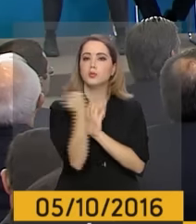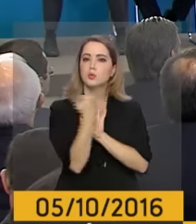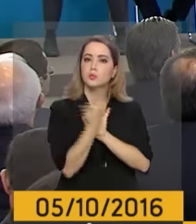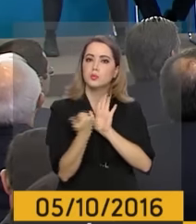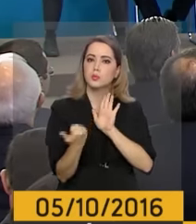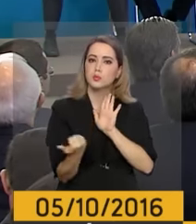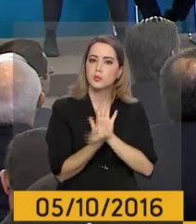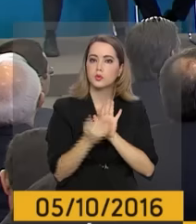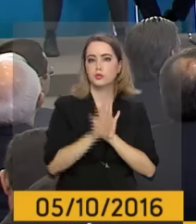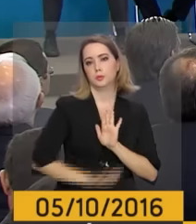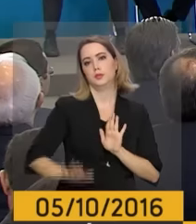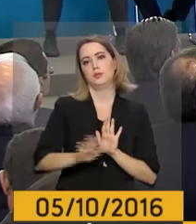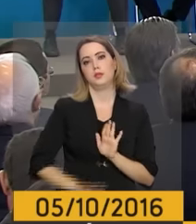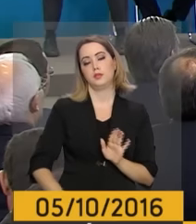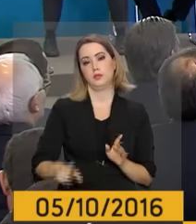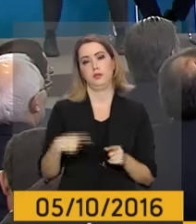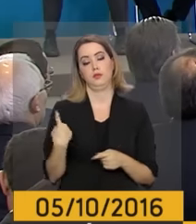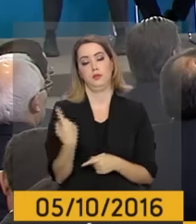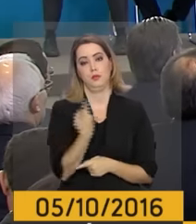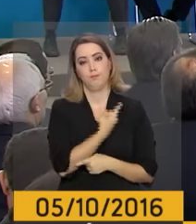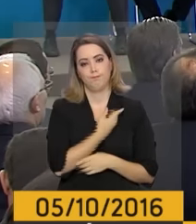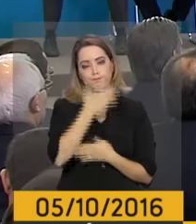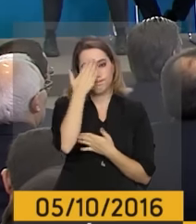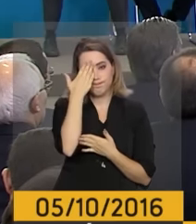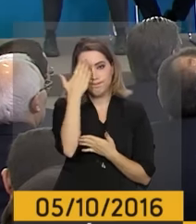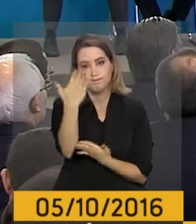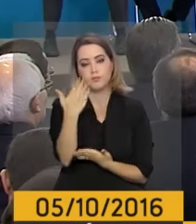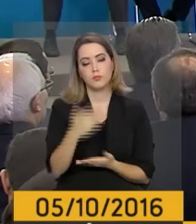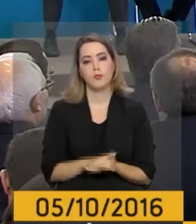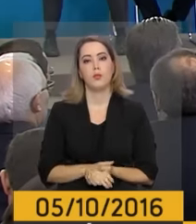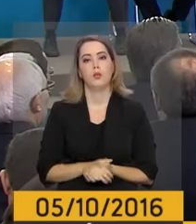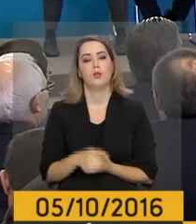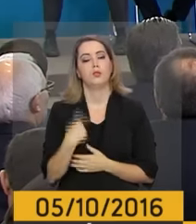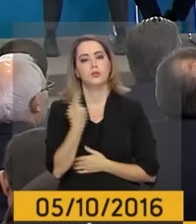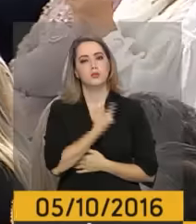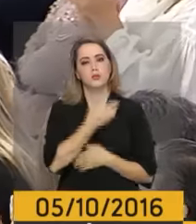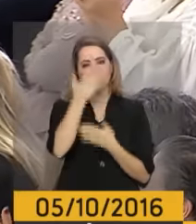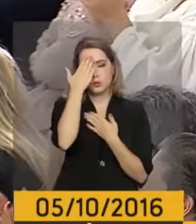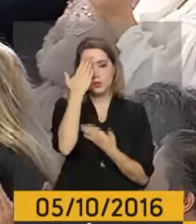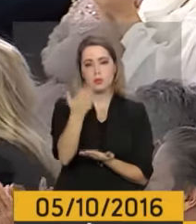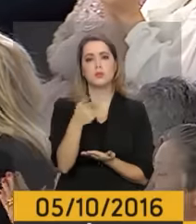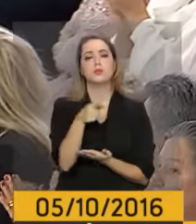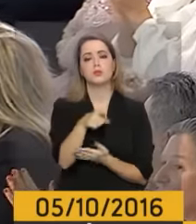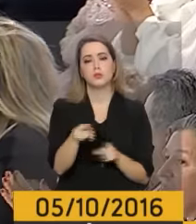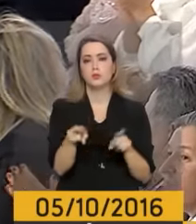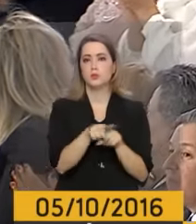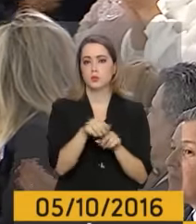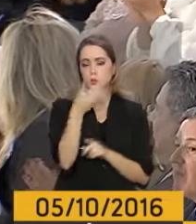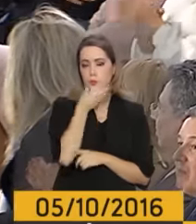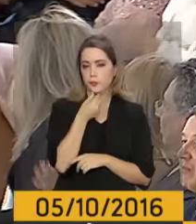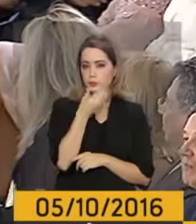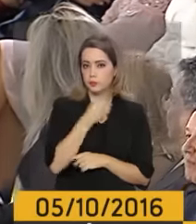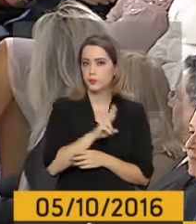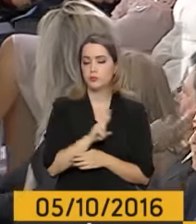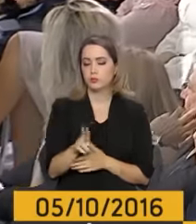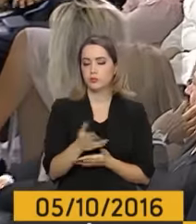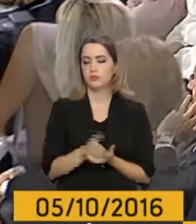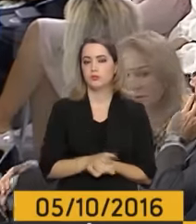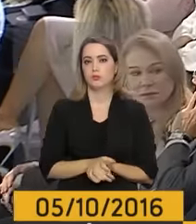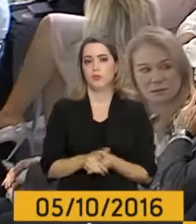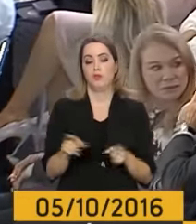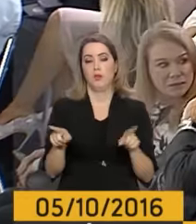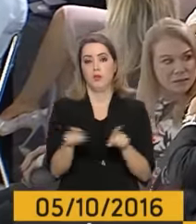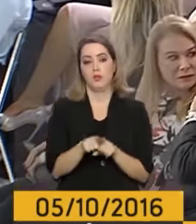de primeira infância. Então, nosso reconhecimento, nosso agradecimento ao Eduardo Marinho, que